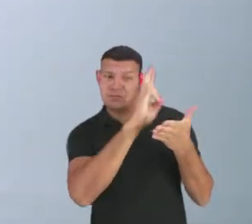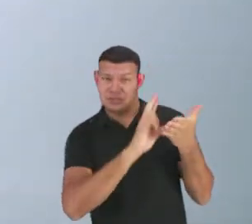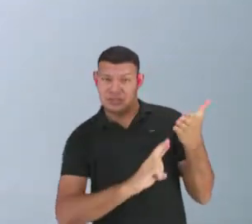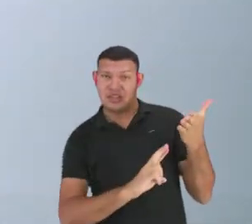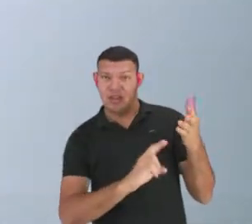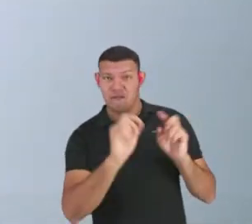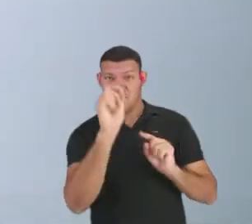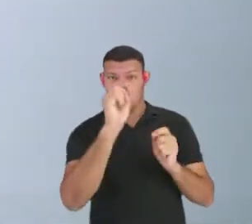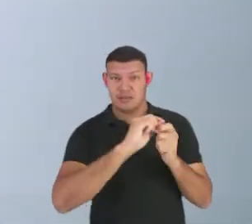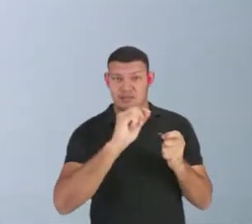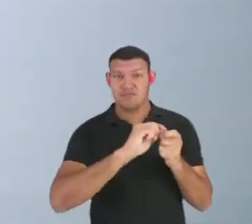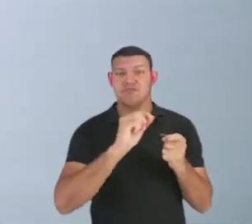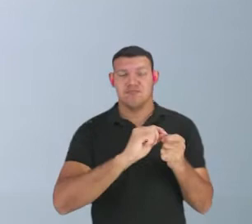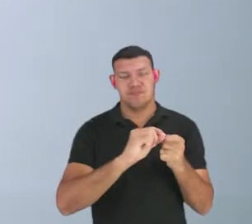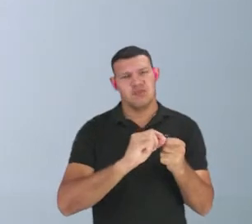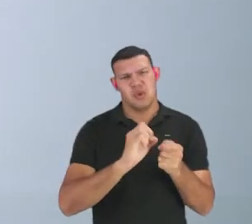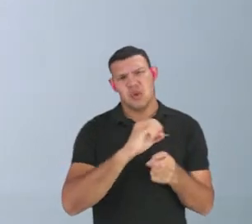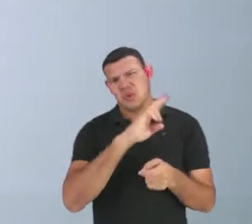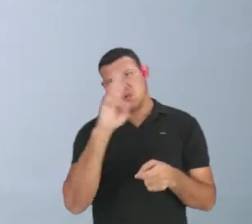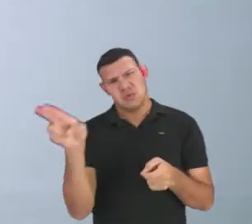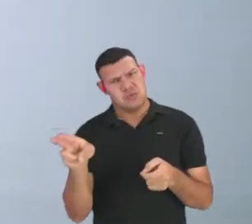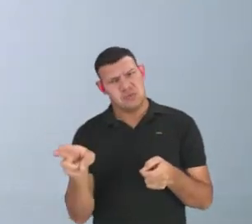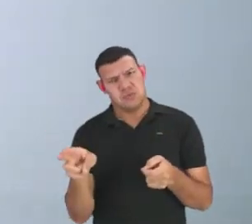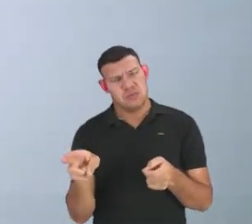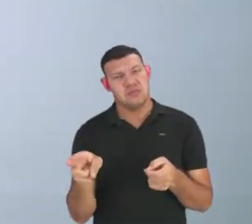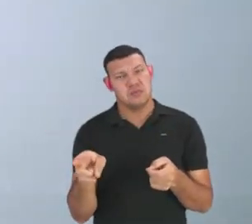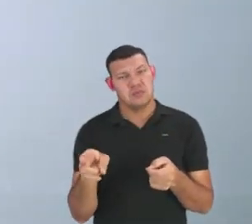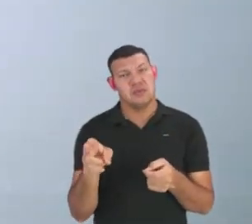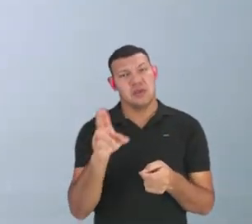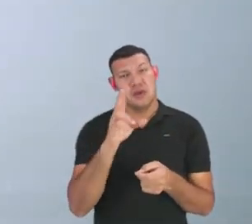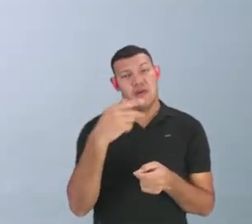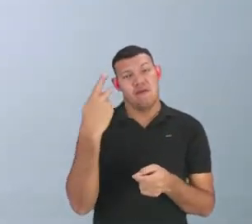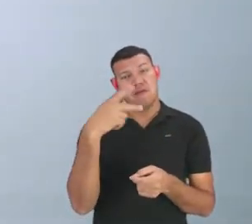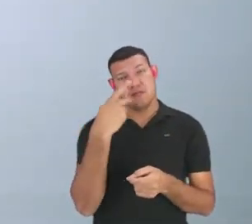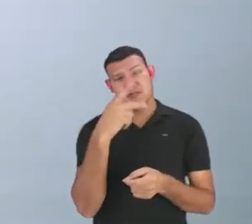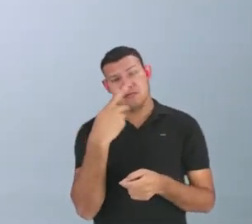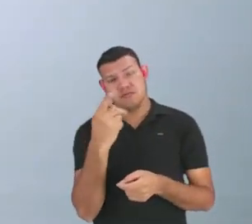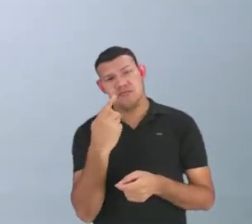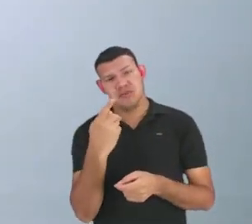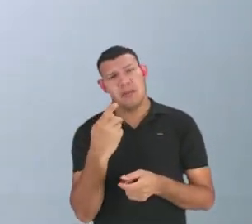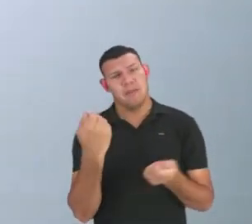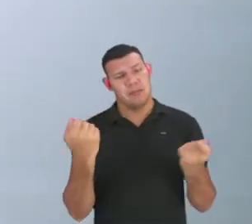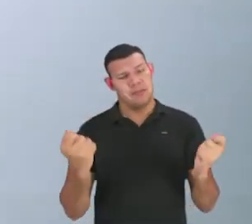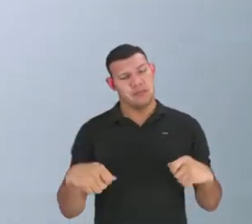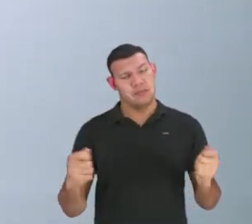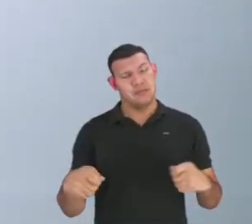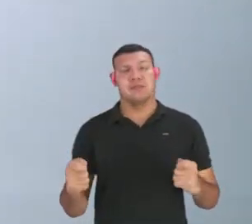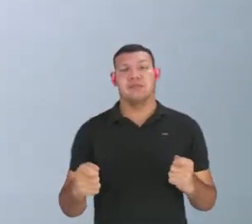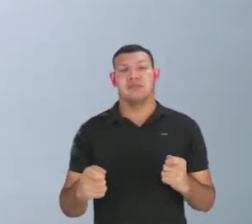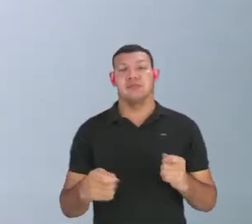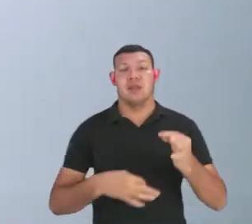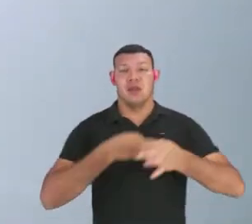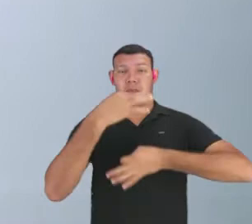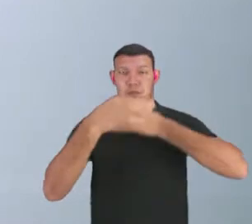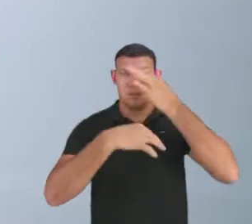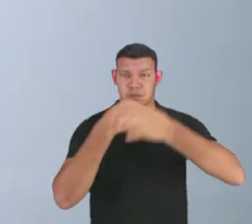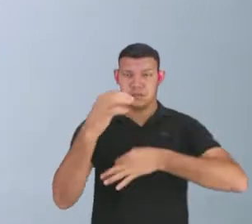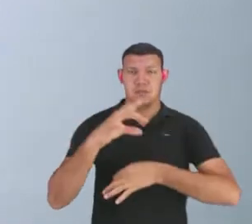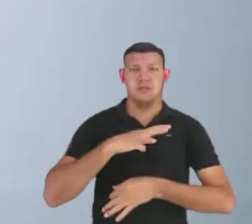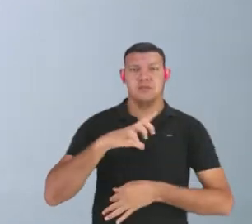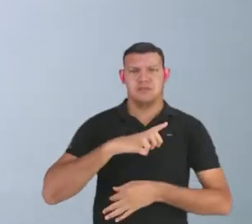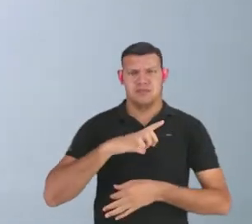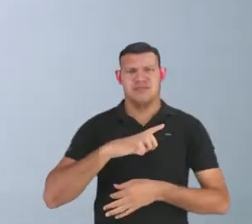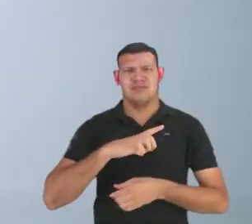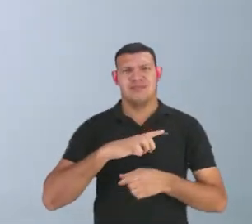ou começar um assunto em que você tem que emitir a sua opinião. Então, o título é bem